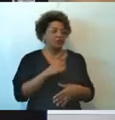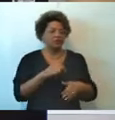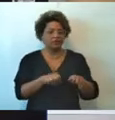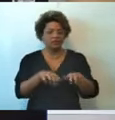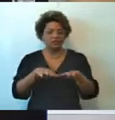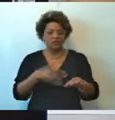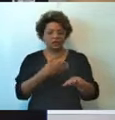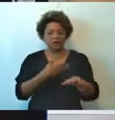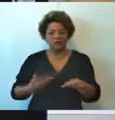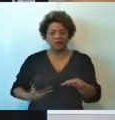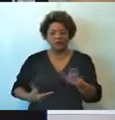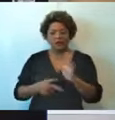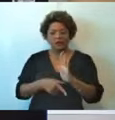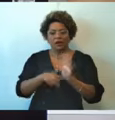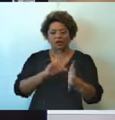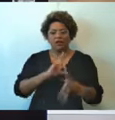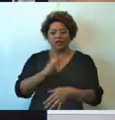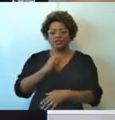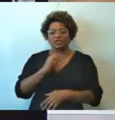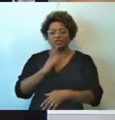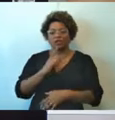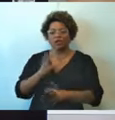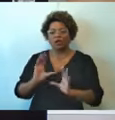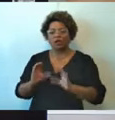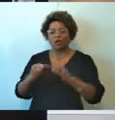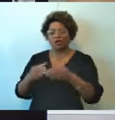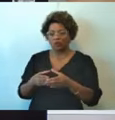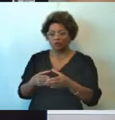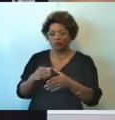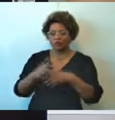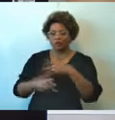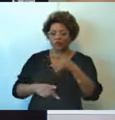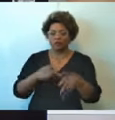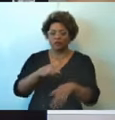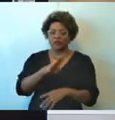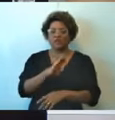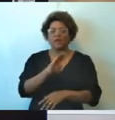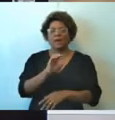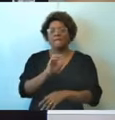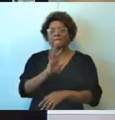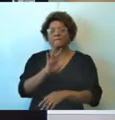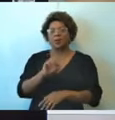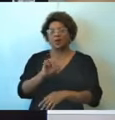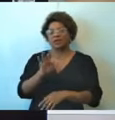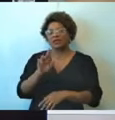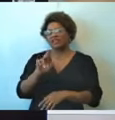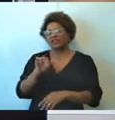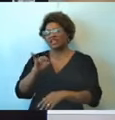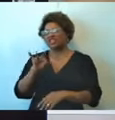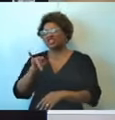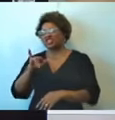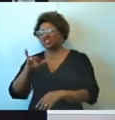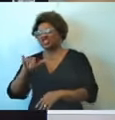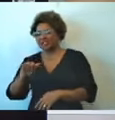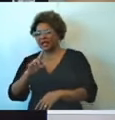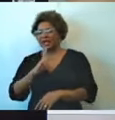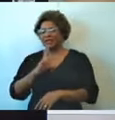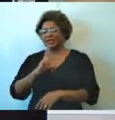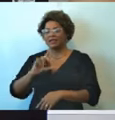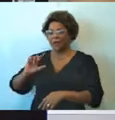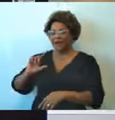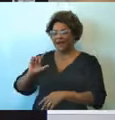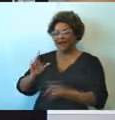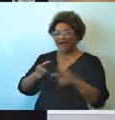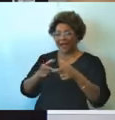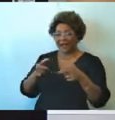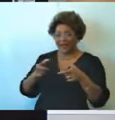do motofretista, né, reclama que tinha a carteirinha que a BH Trans instituiu e nunca foi fiscalizado. Então, assim, são projetos